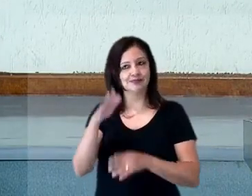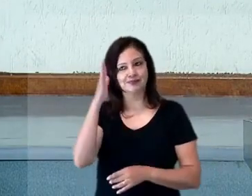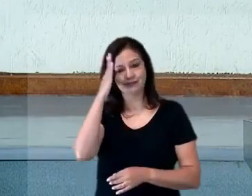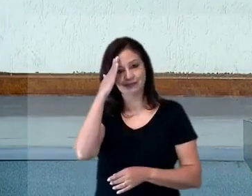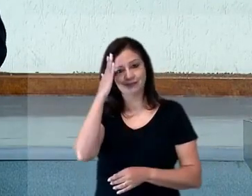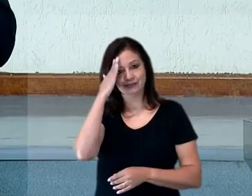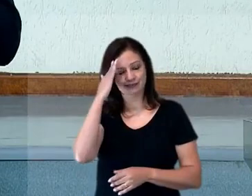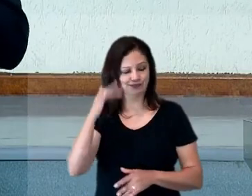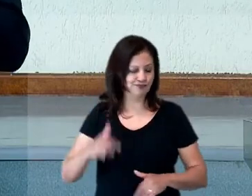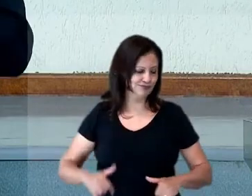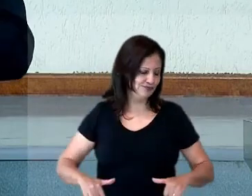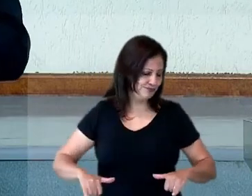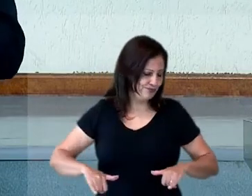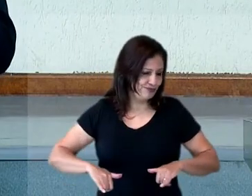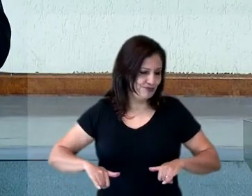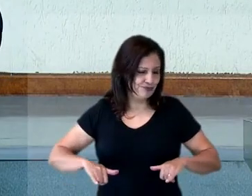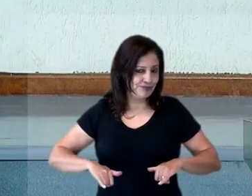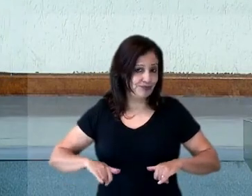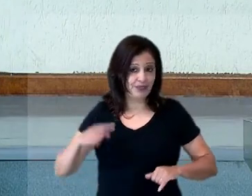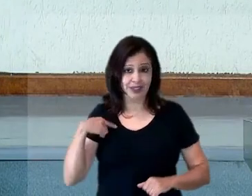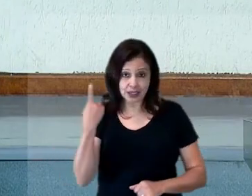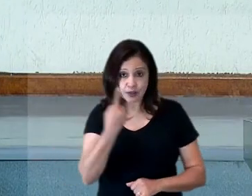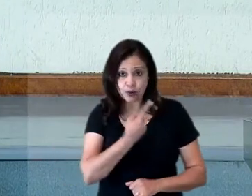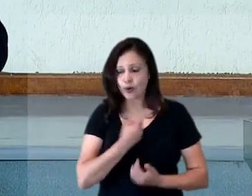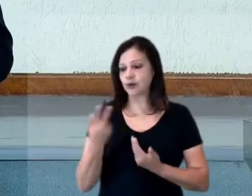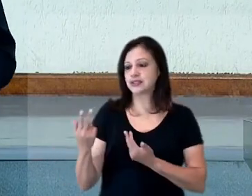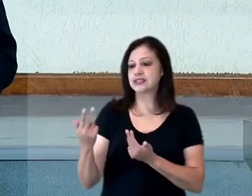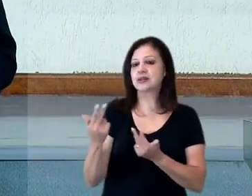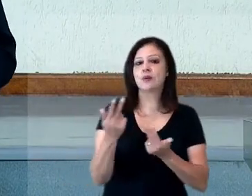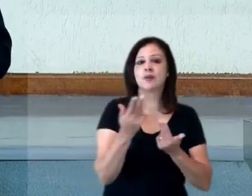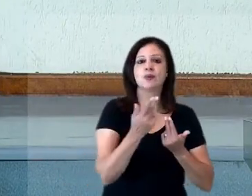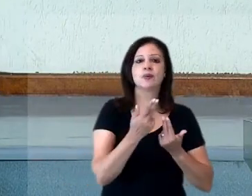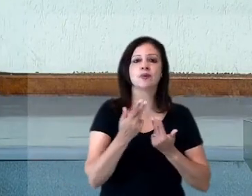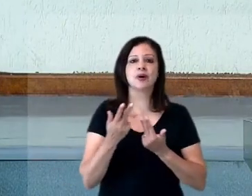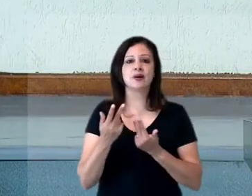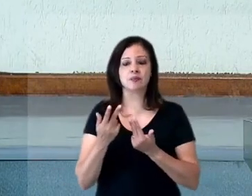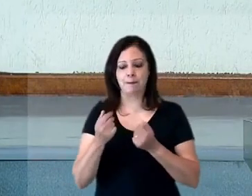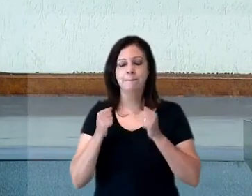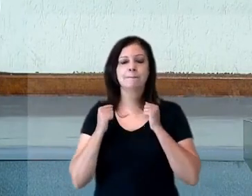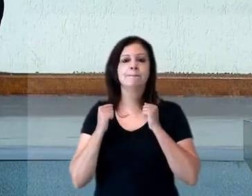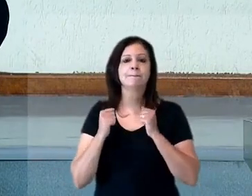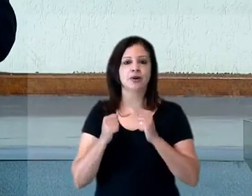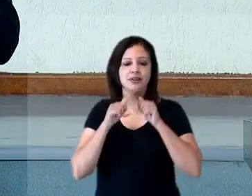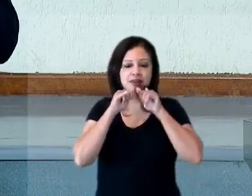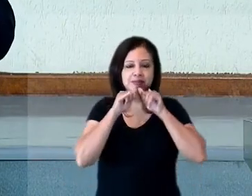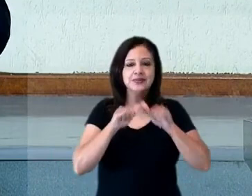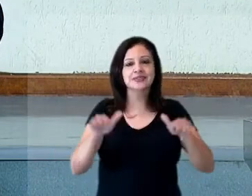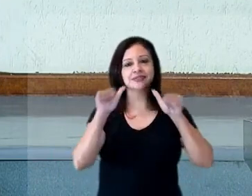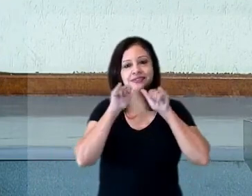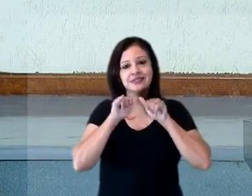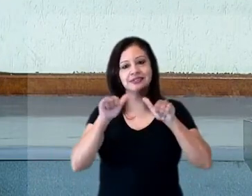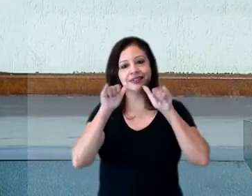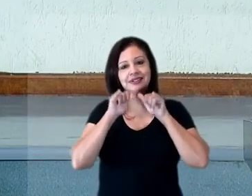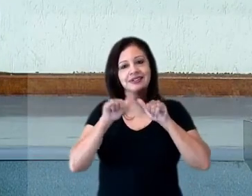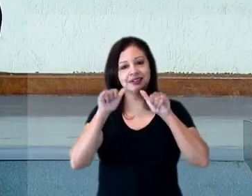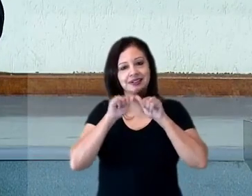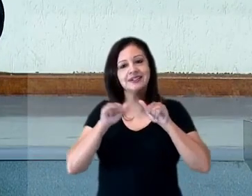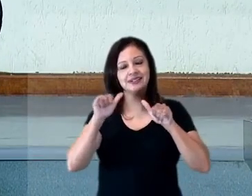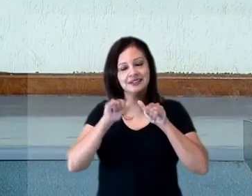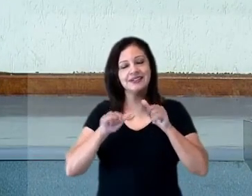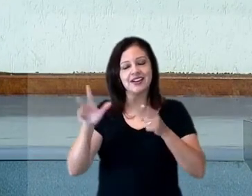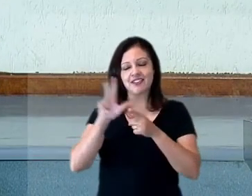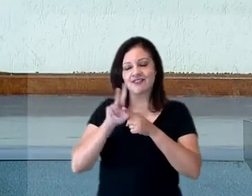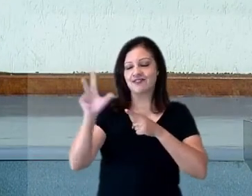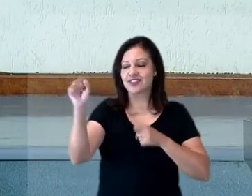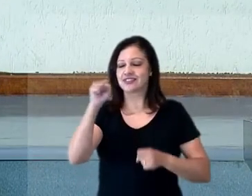passar. Nessa mesma certeza, nessa mesma convicção, nós podemos declarar que chegaremos e alcançaremos